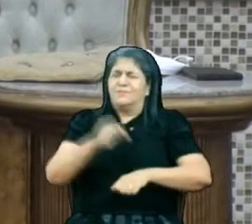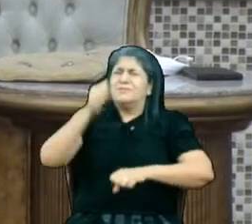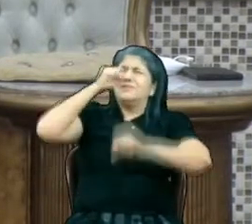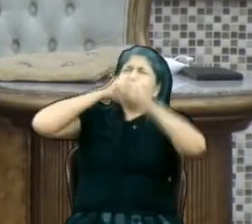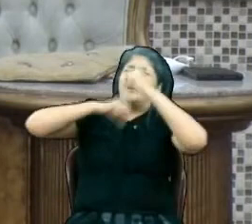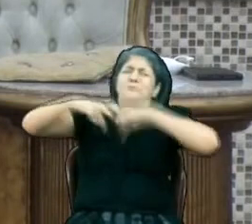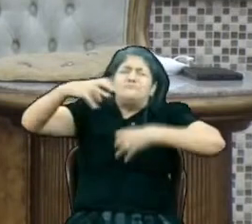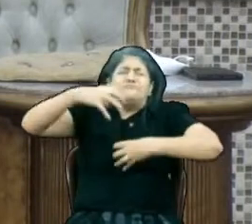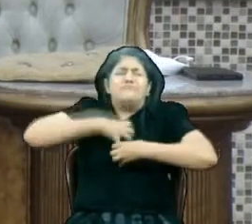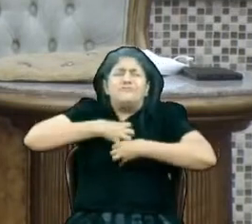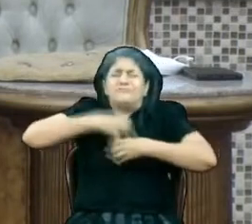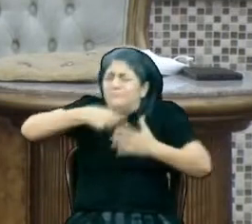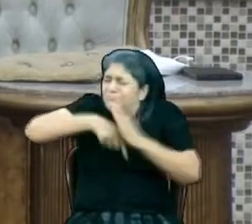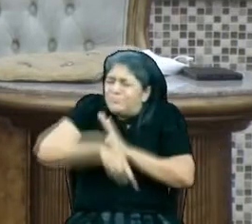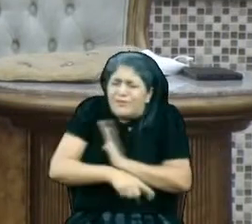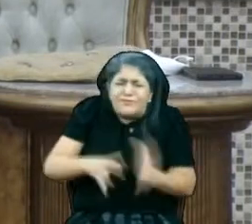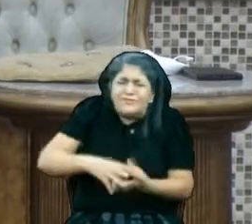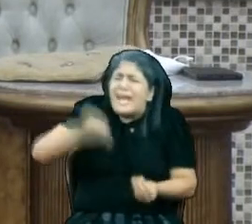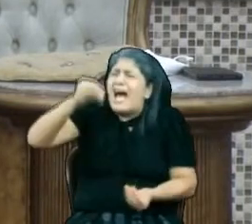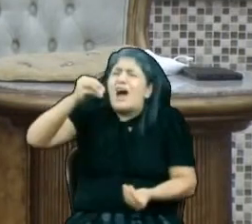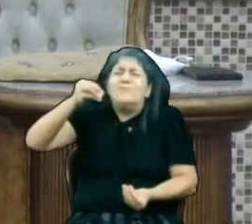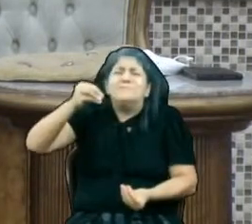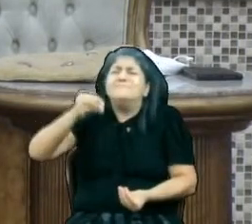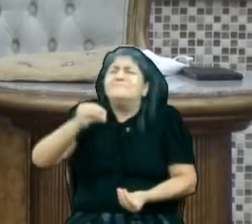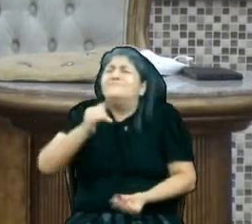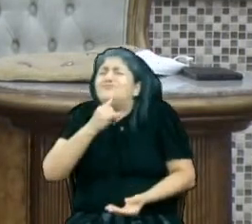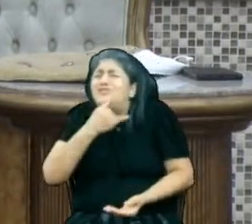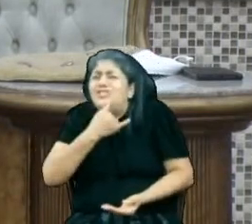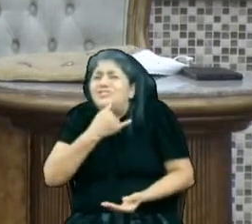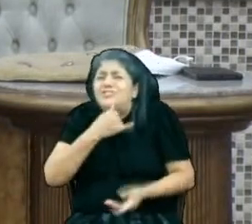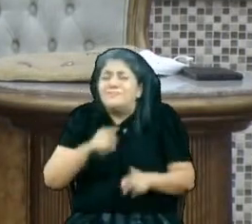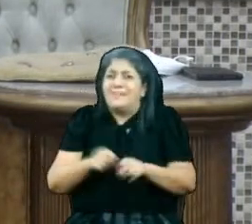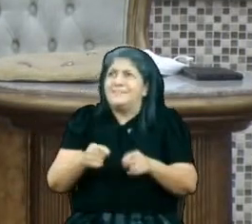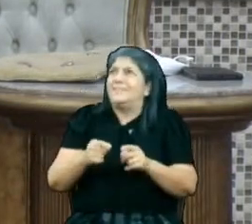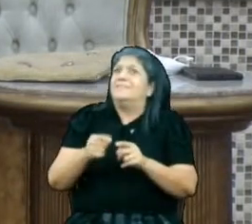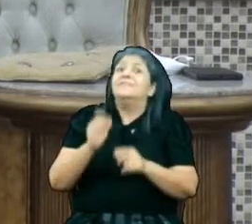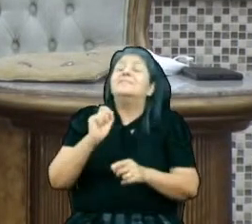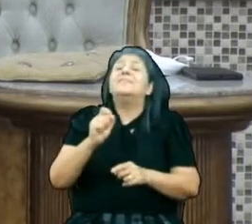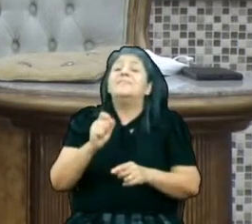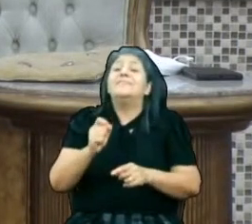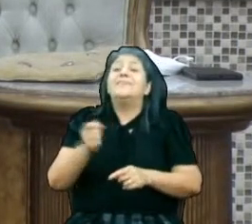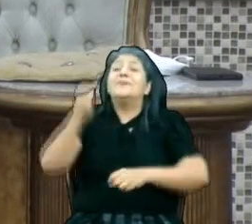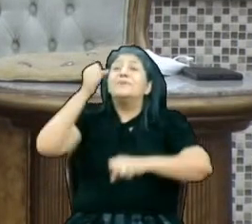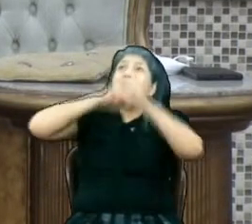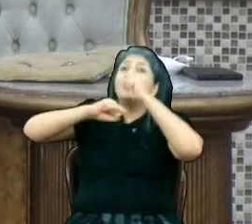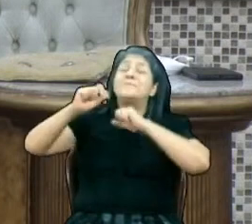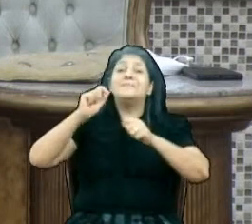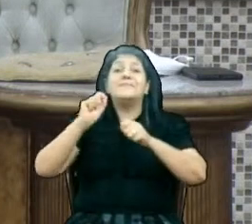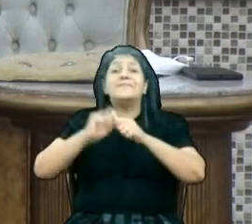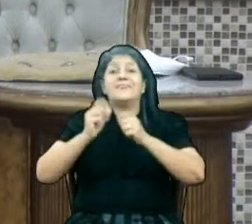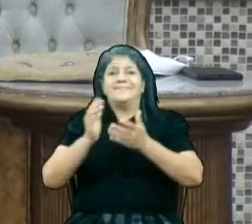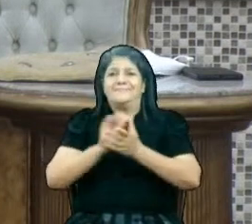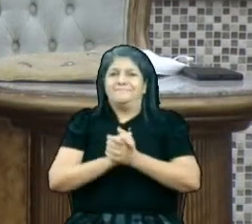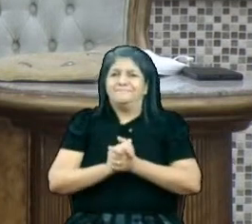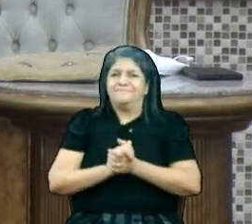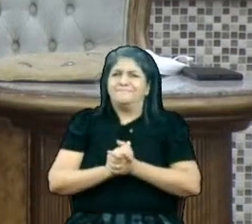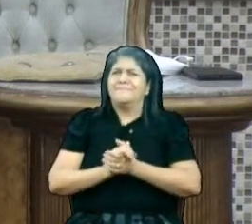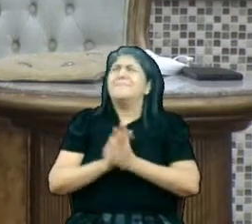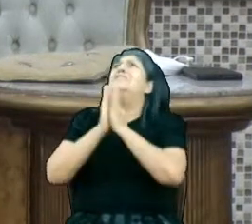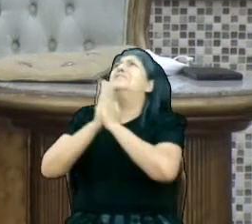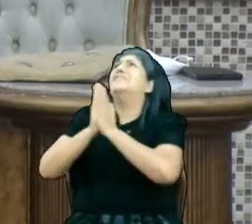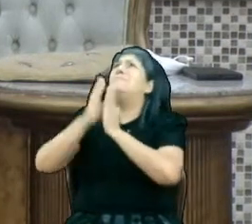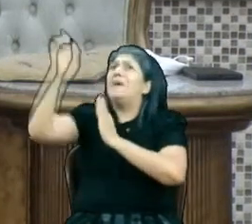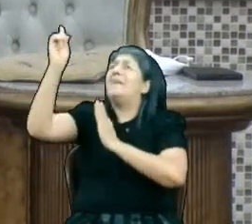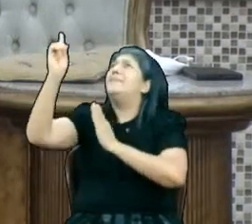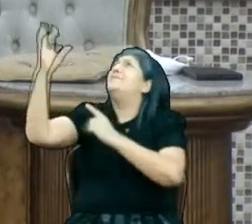reavivamento ou esta vida que nós estamos procurando ela vem dos céus através da palavra de Deus para minha vida e para sua vida não